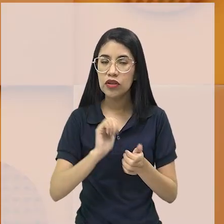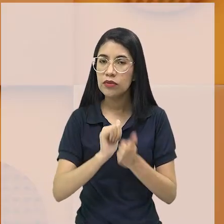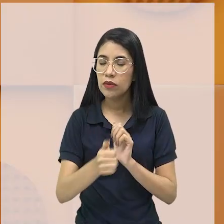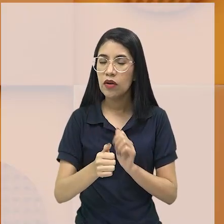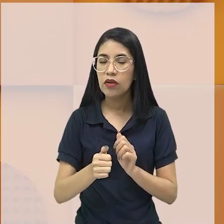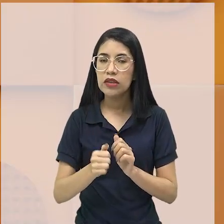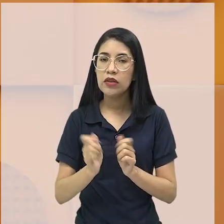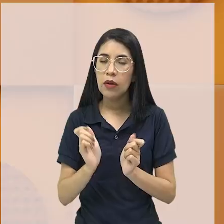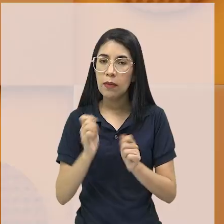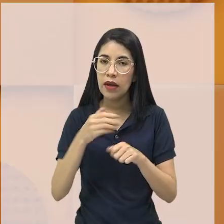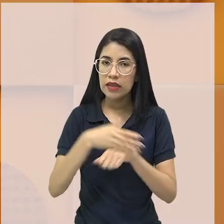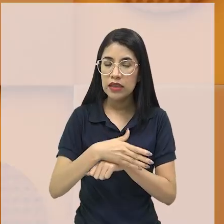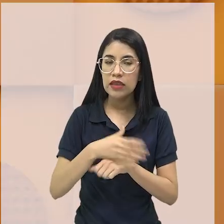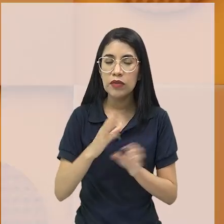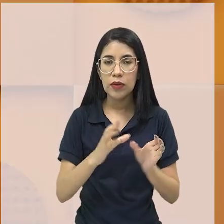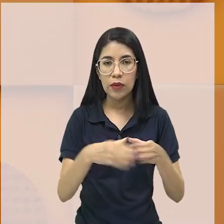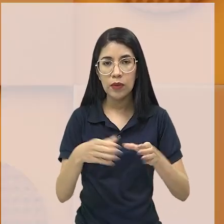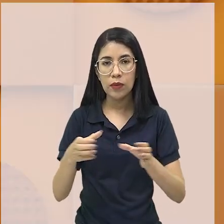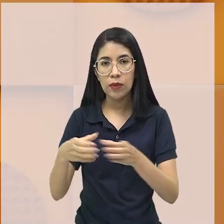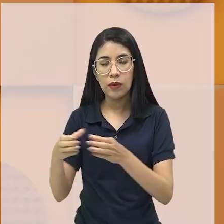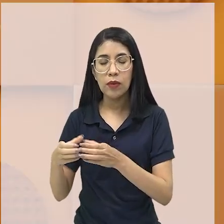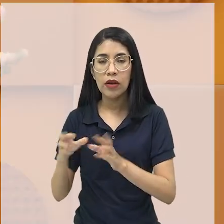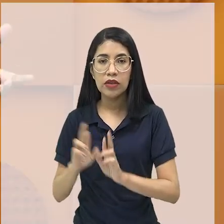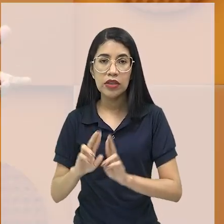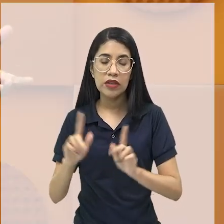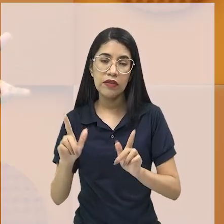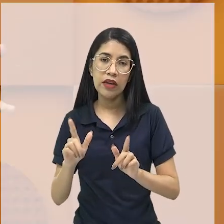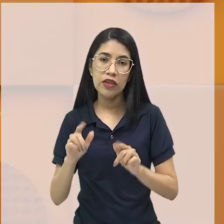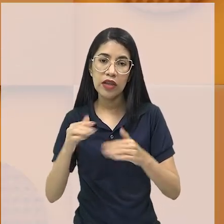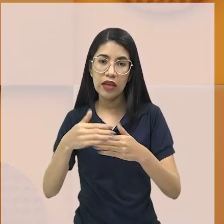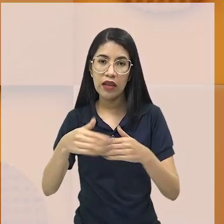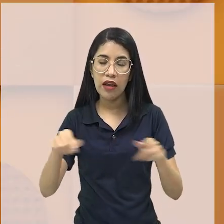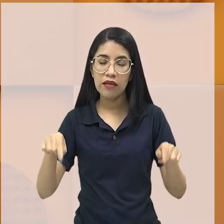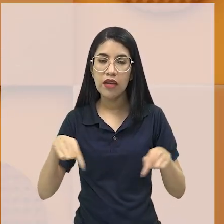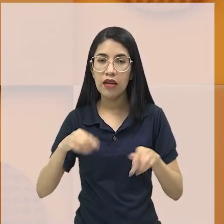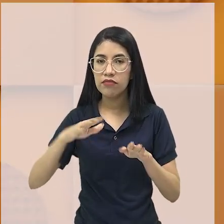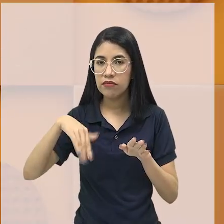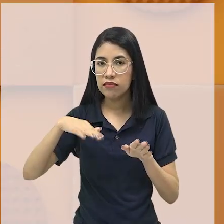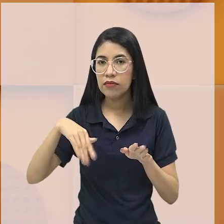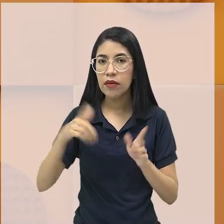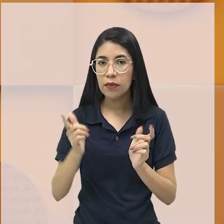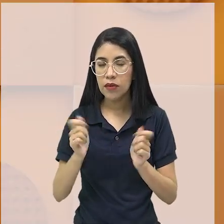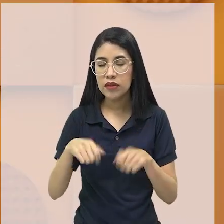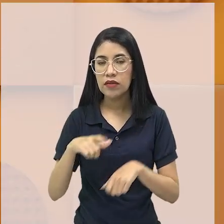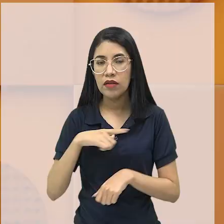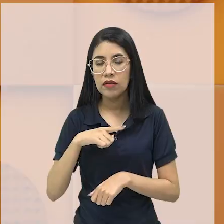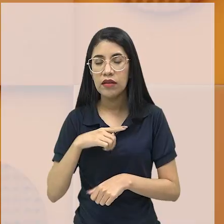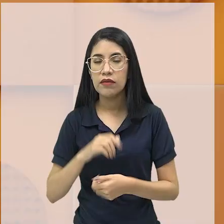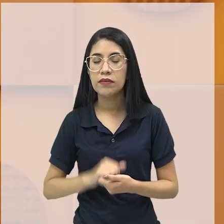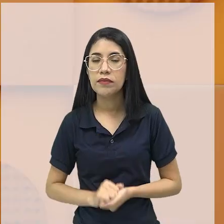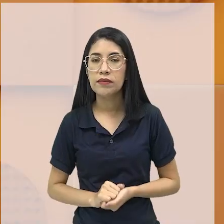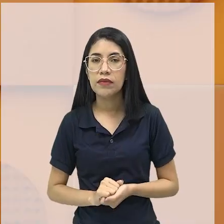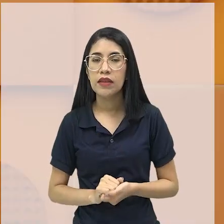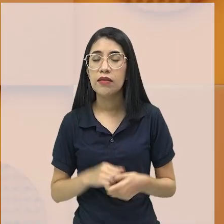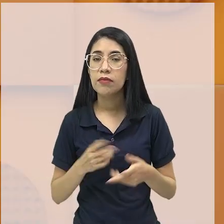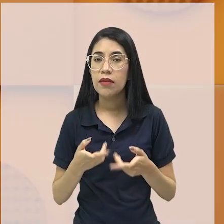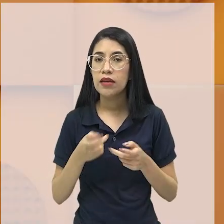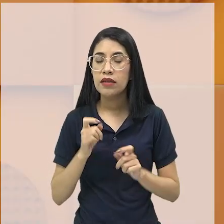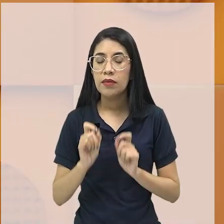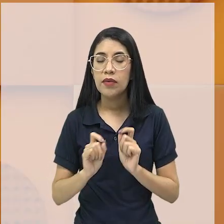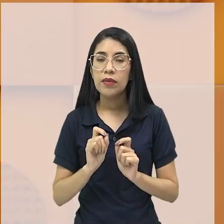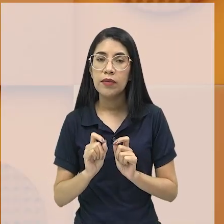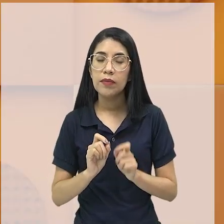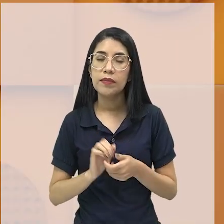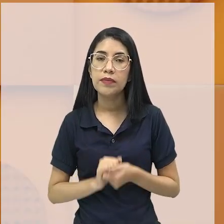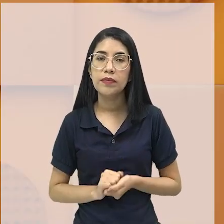acessível a esses grupos, diferente de uma piscina olímpica para se praticar a natação. Então percebam como nós temos, nesse exemplo